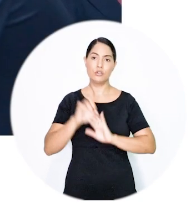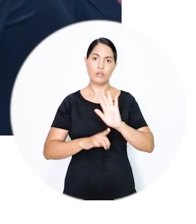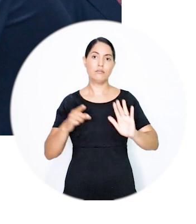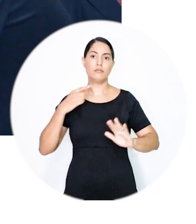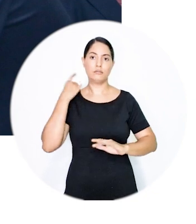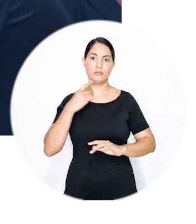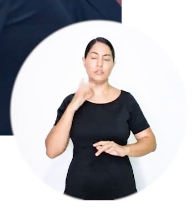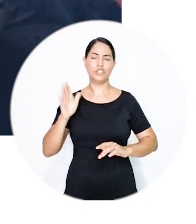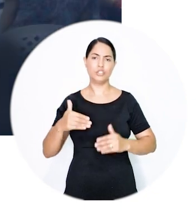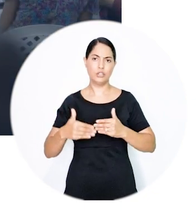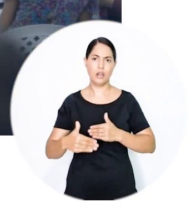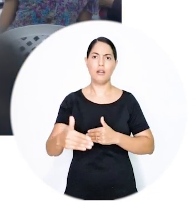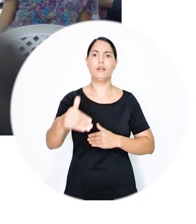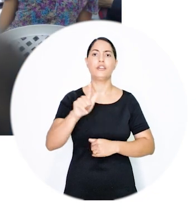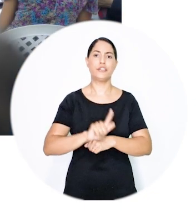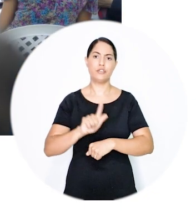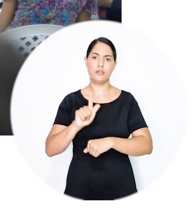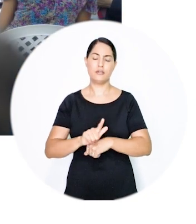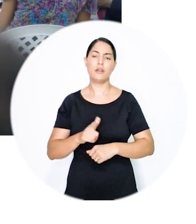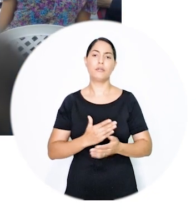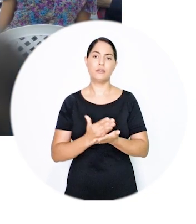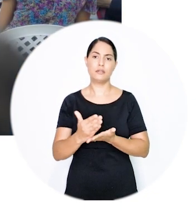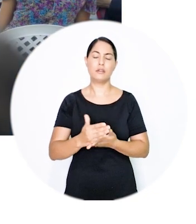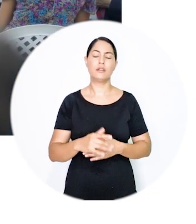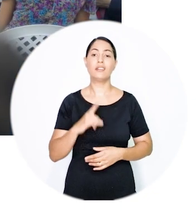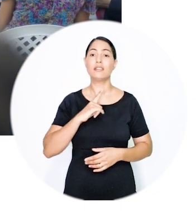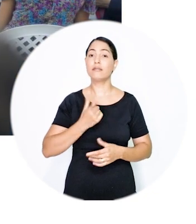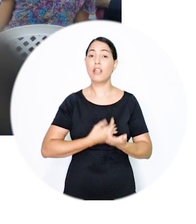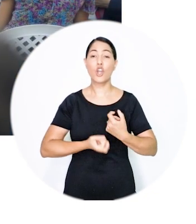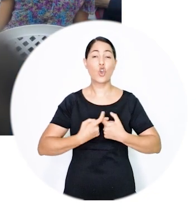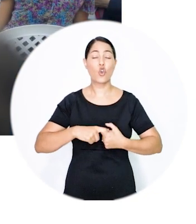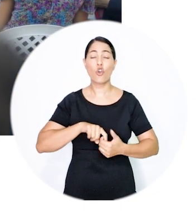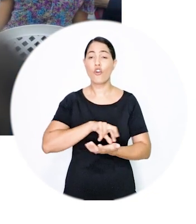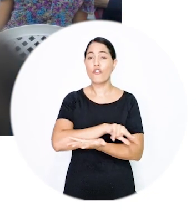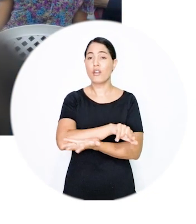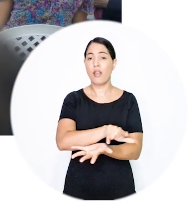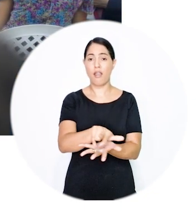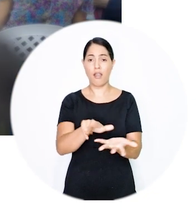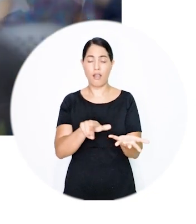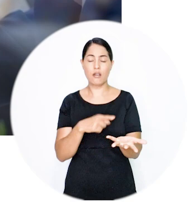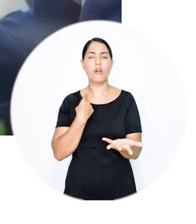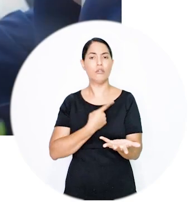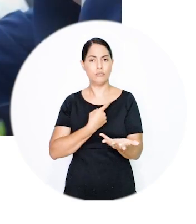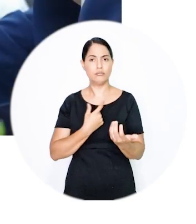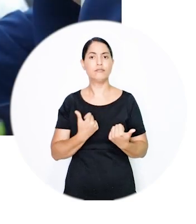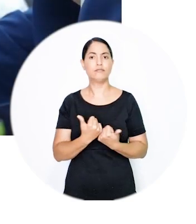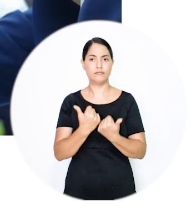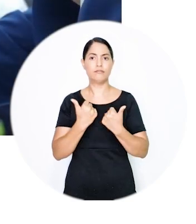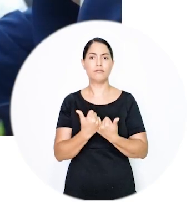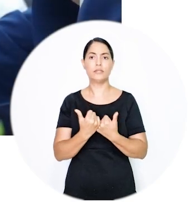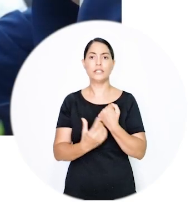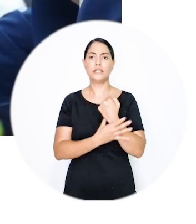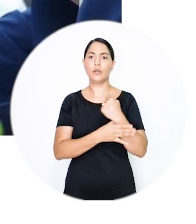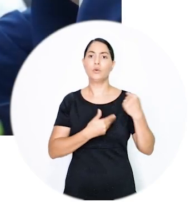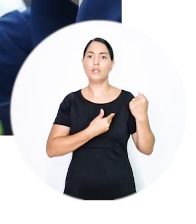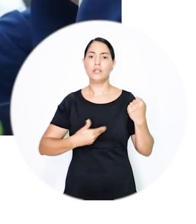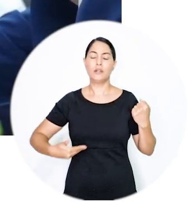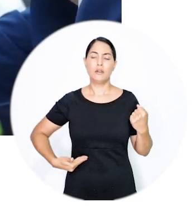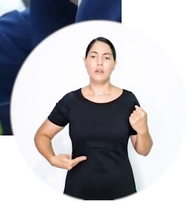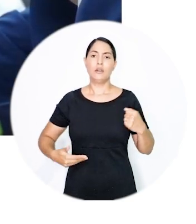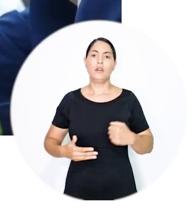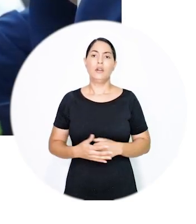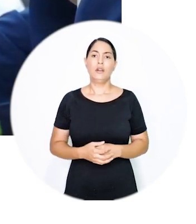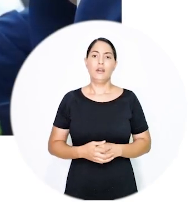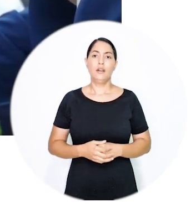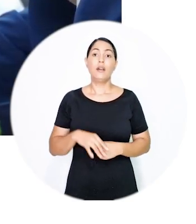prerrogativas. Nós temos uma série de ações já realizadas desde o início da gestão. Nós firmamos convênios inéditos com os